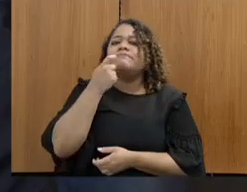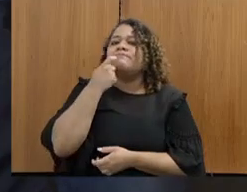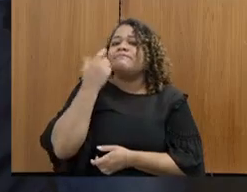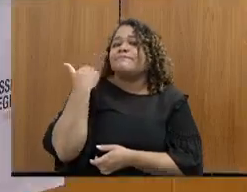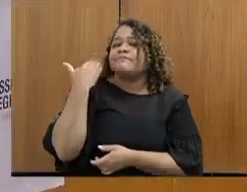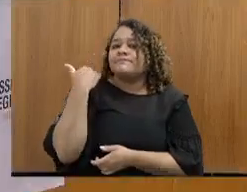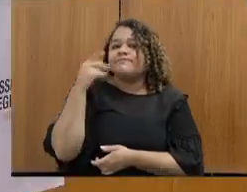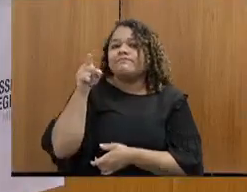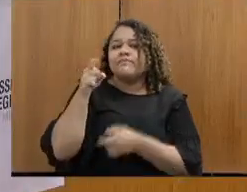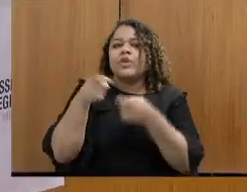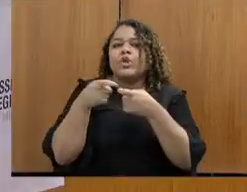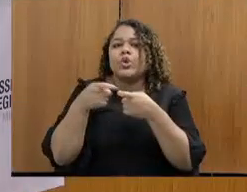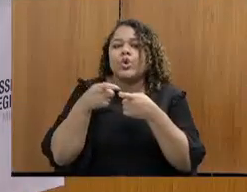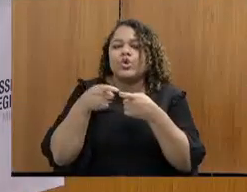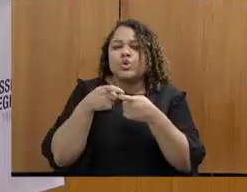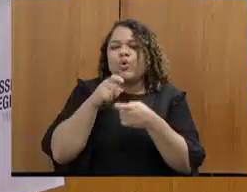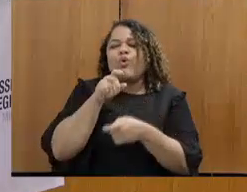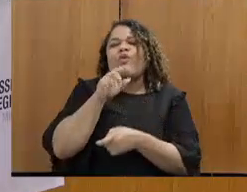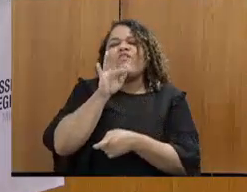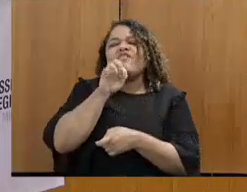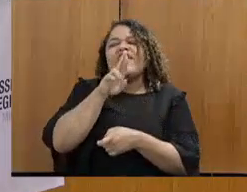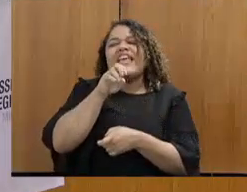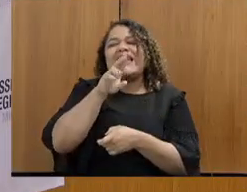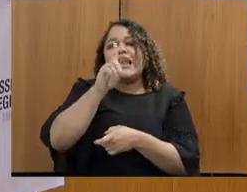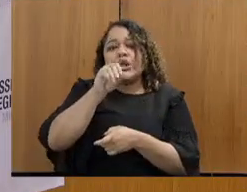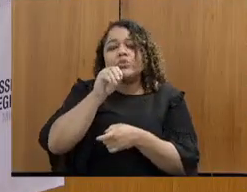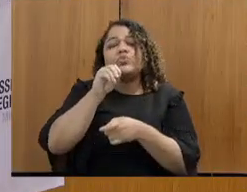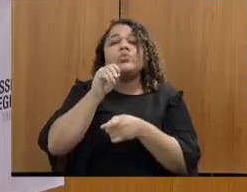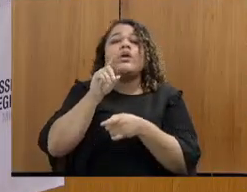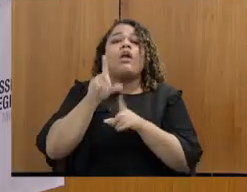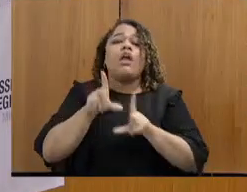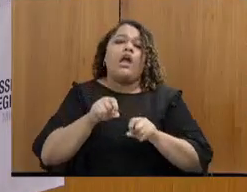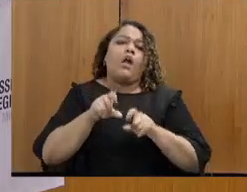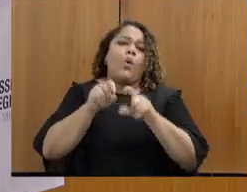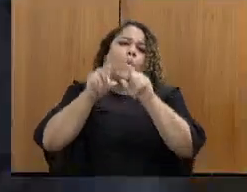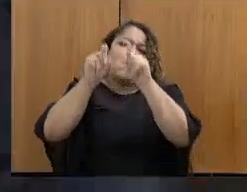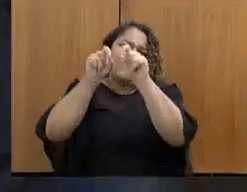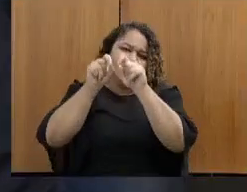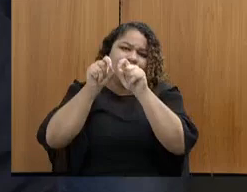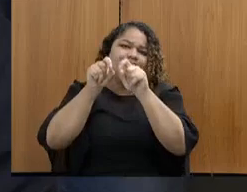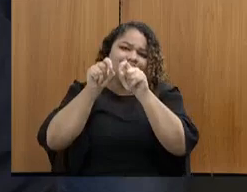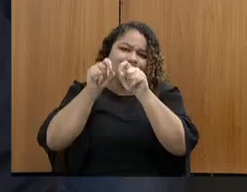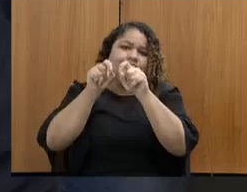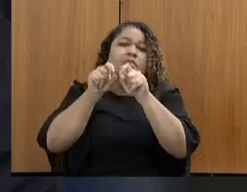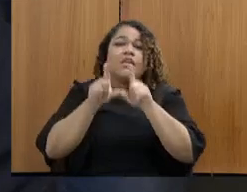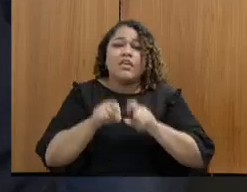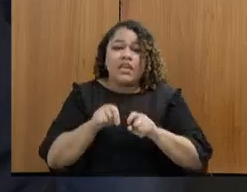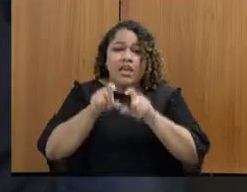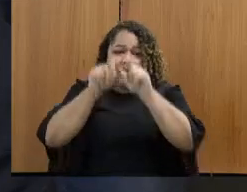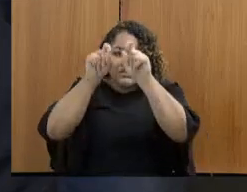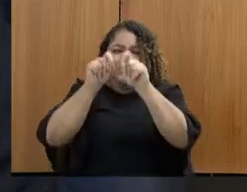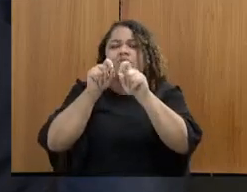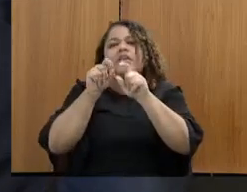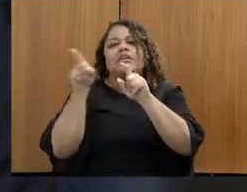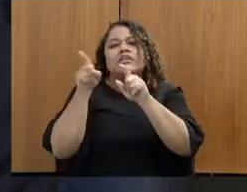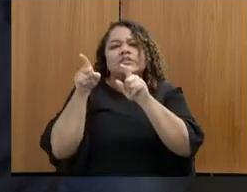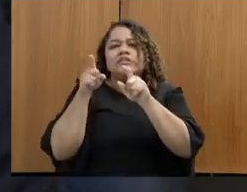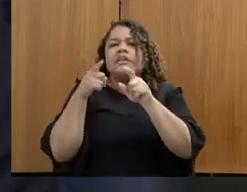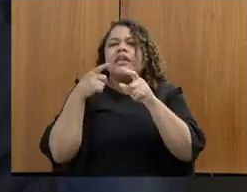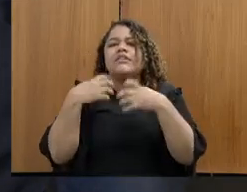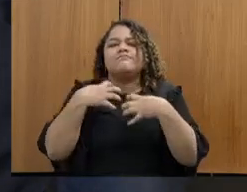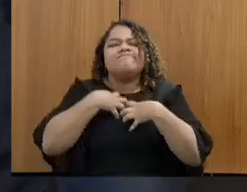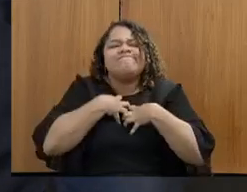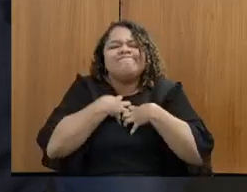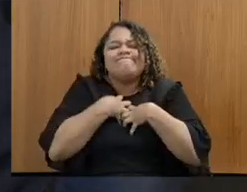para concluir Deputado concluindo o presidente E que nos últimos dias realmente causou um transtorno